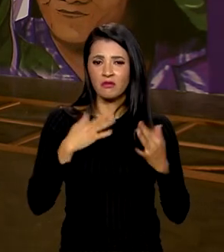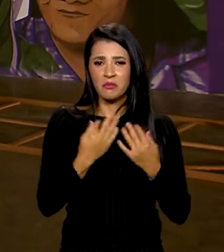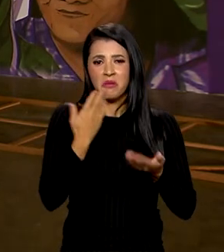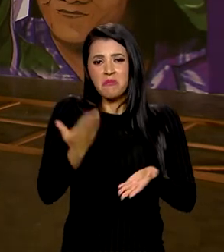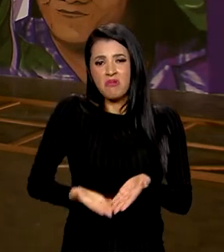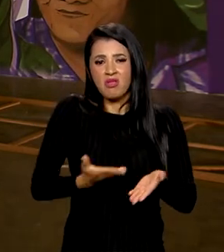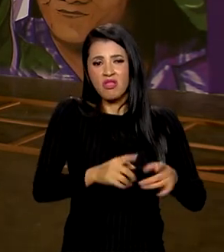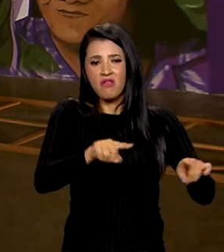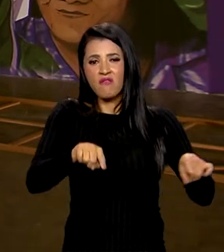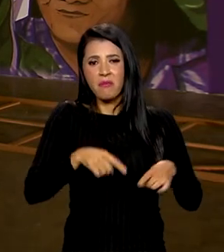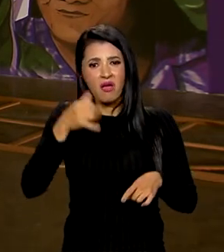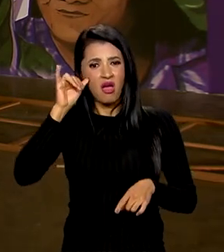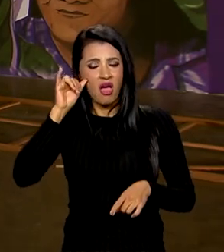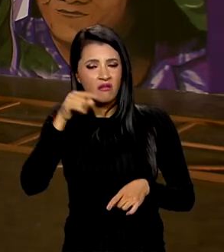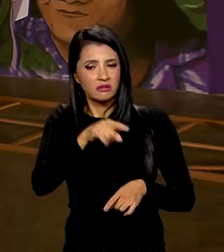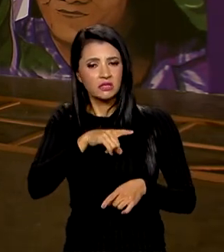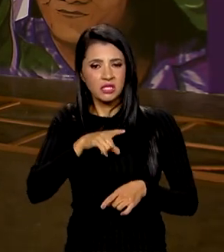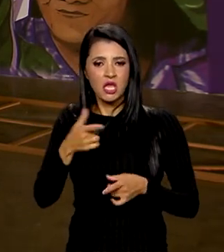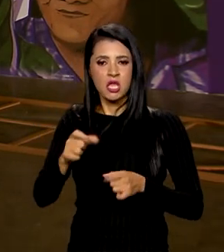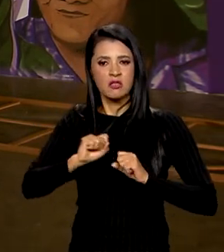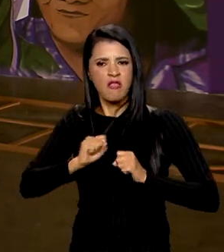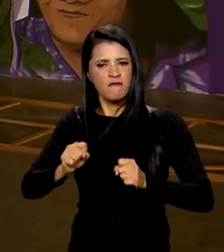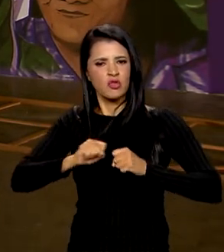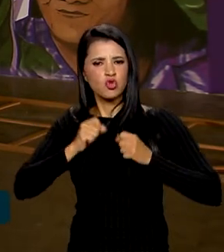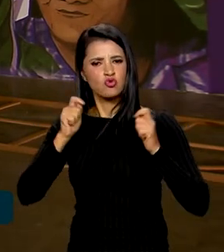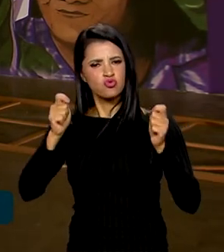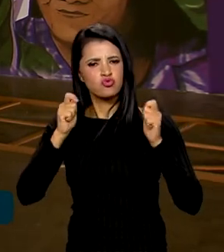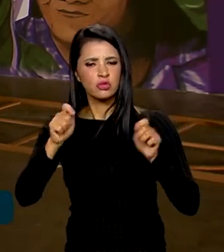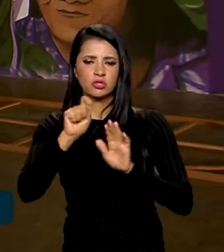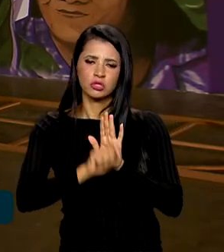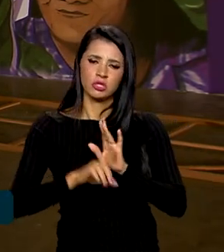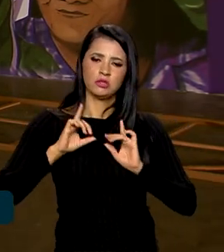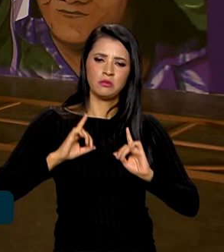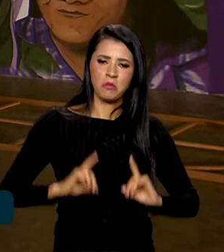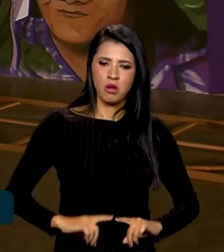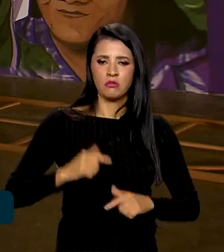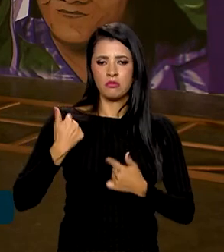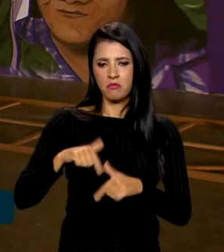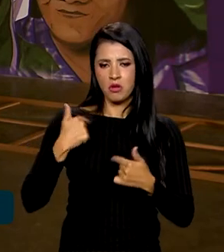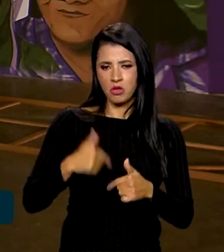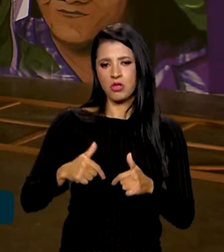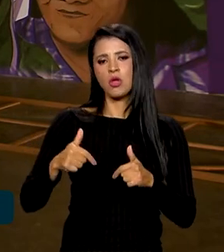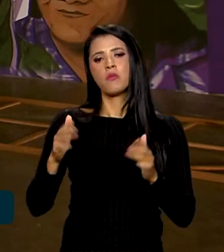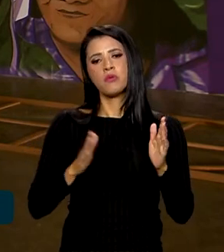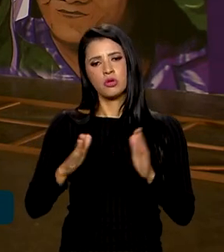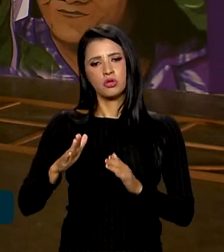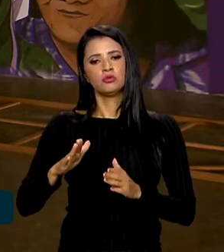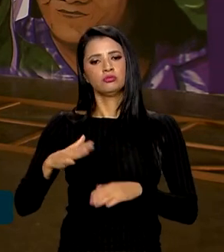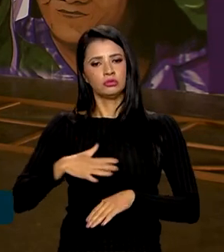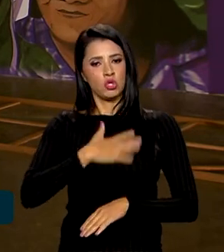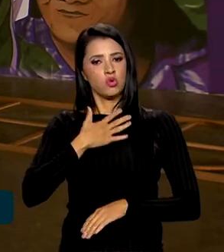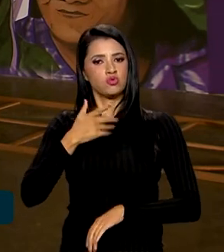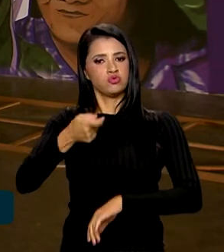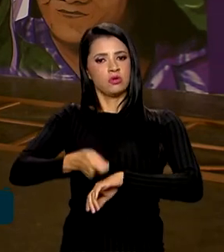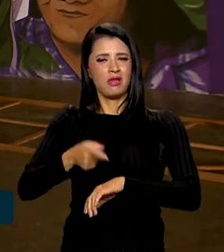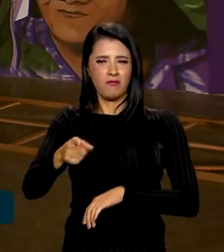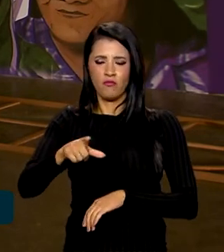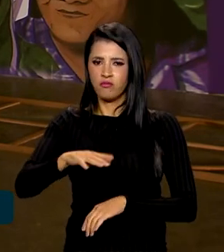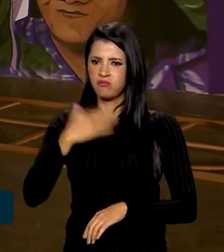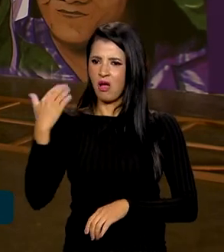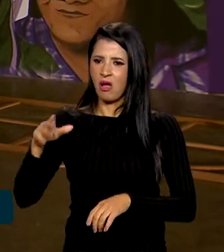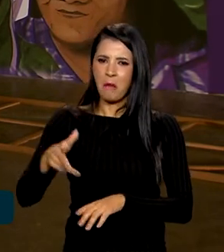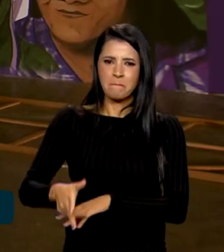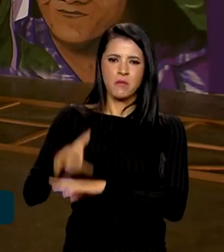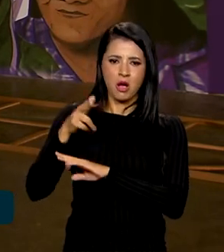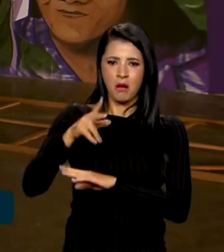para latifundiários. Se tornou defensora dos direitos humanos e trabalhistas durante a ditadura militar. Foi cruelmente assassinada a mando